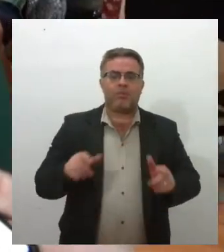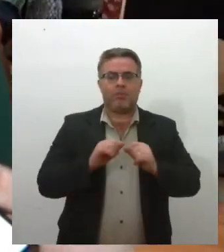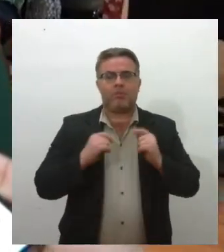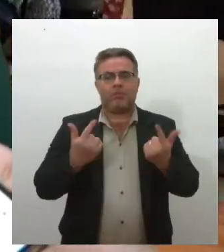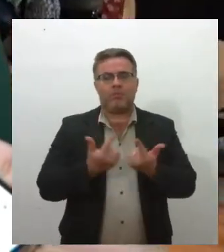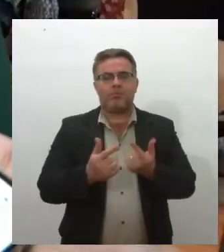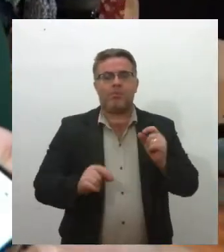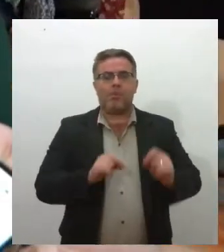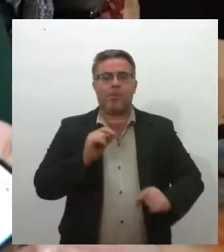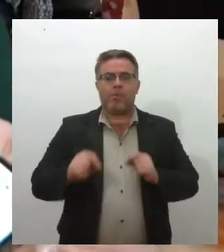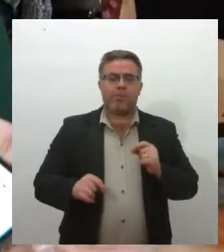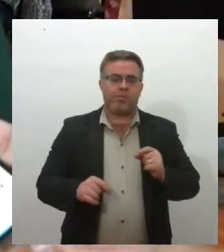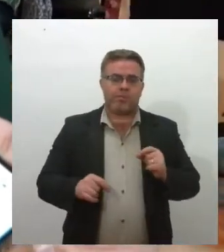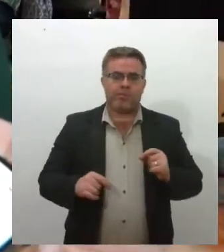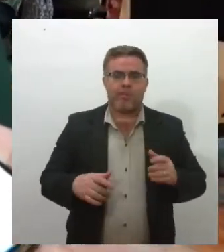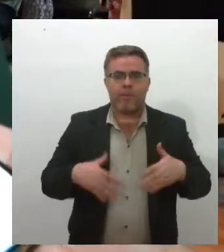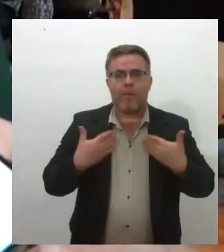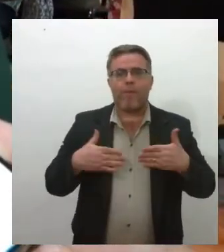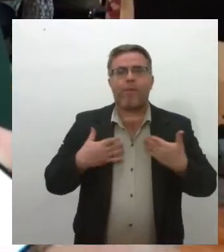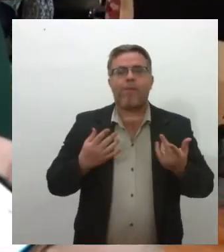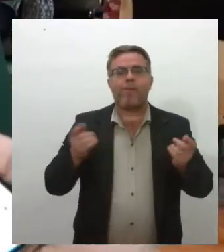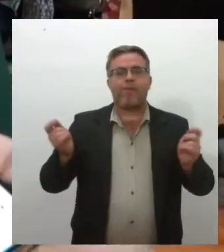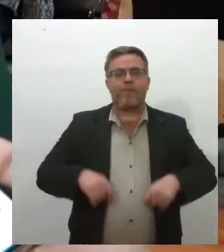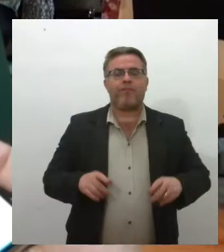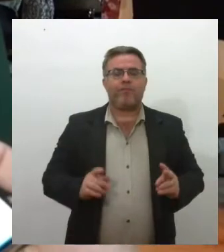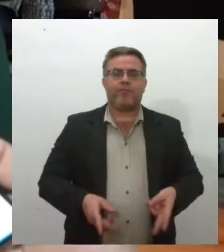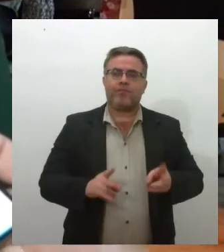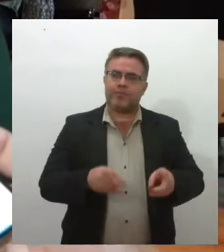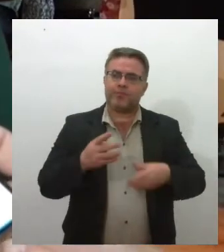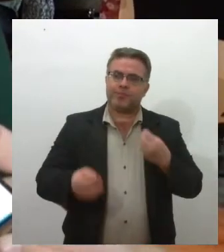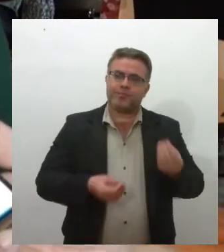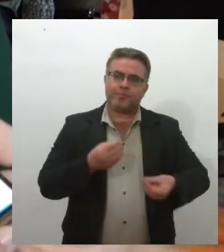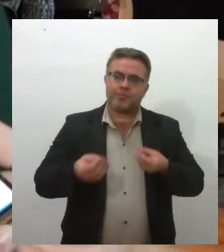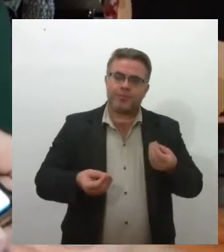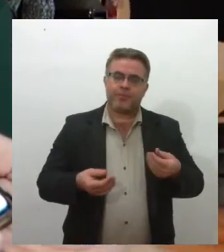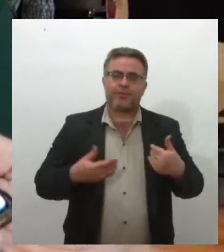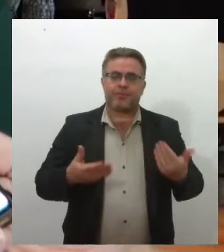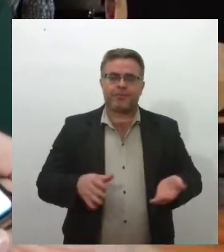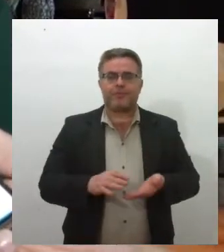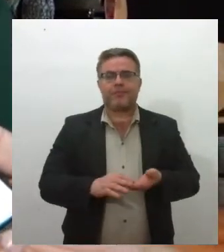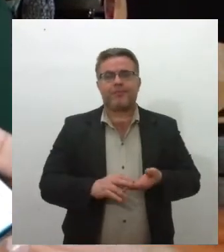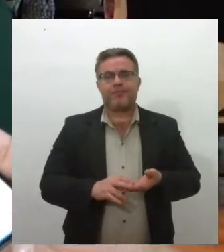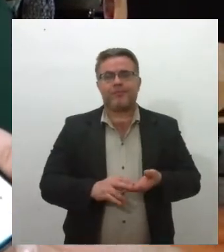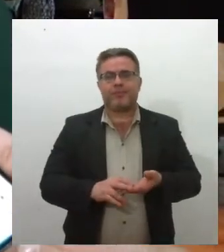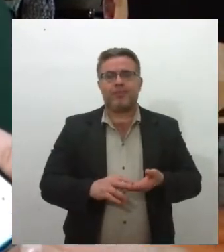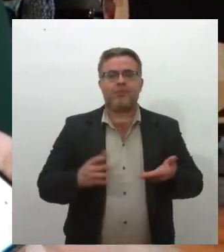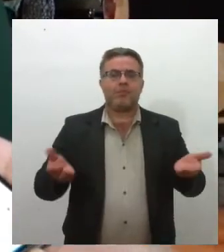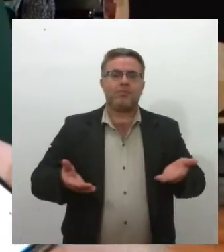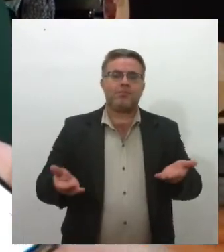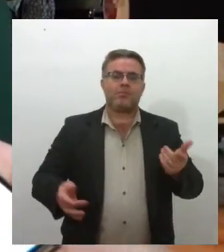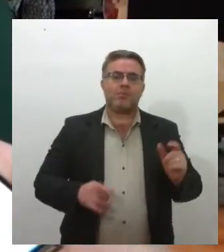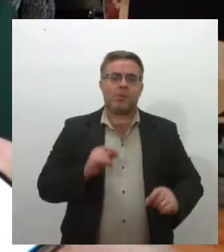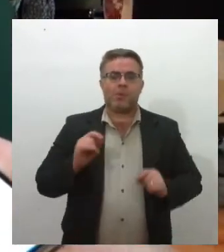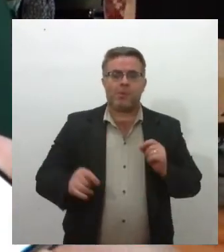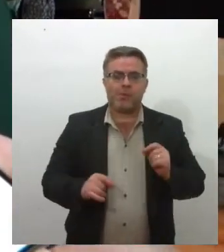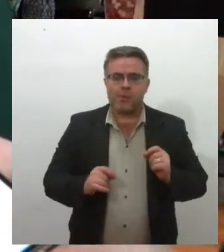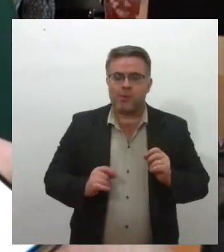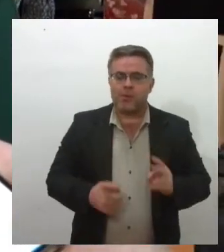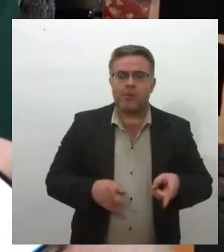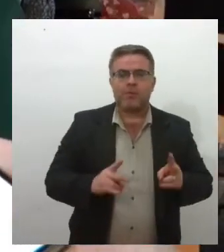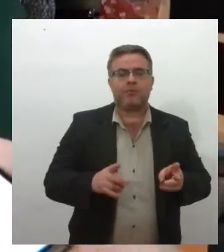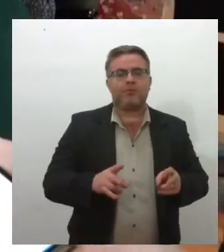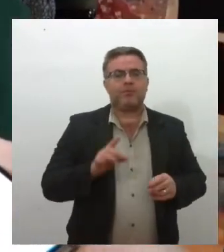que vislumbrou esse potencial, que é os caminhos. E, por exemplo, Itabaiana, que hoje, não